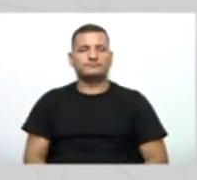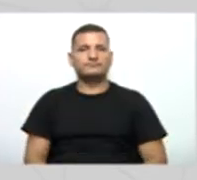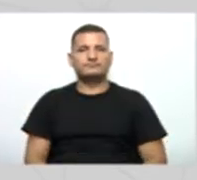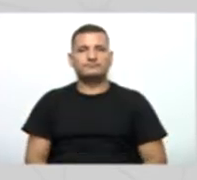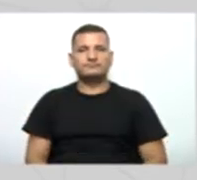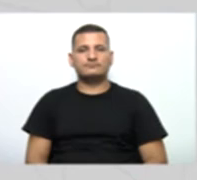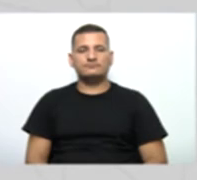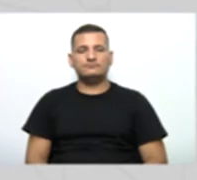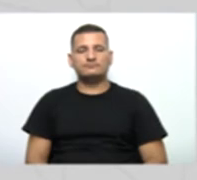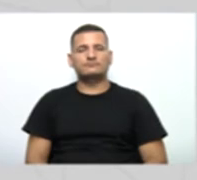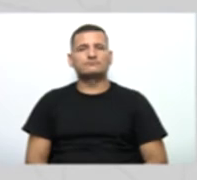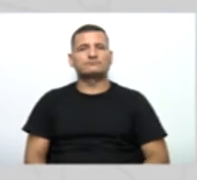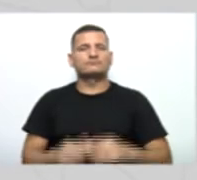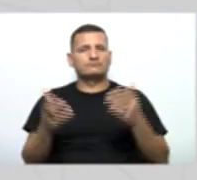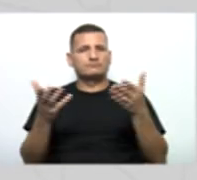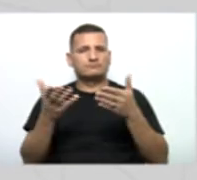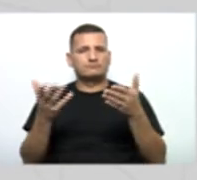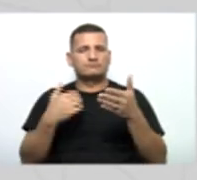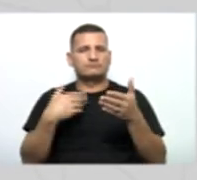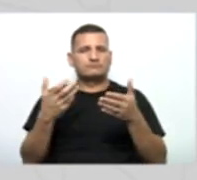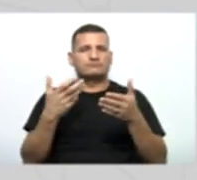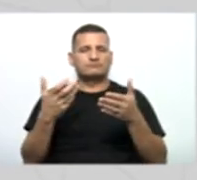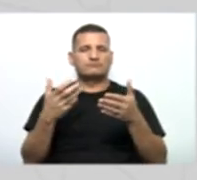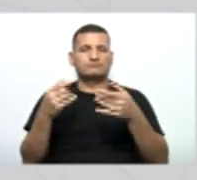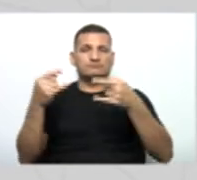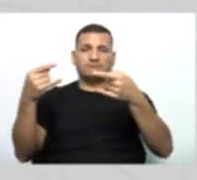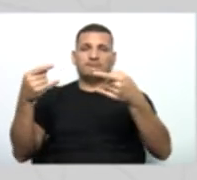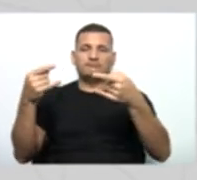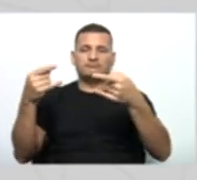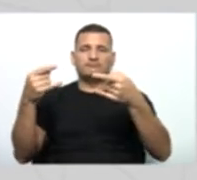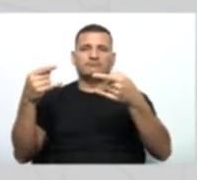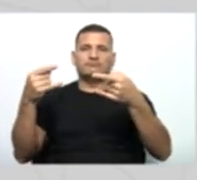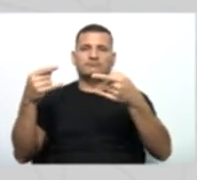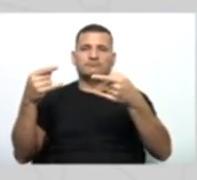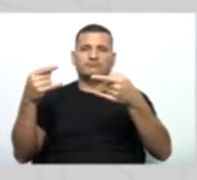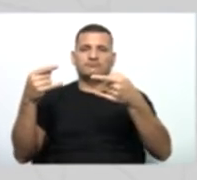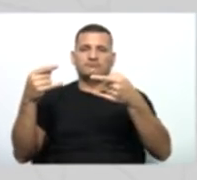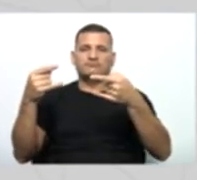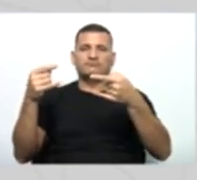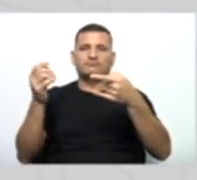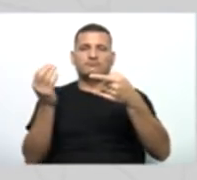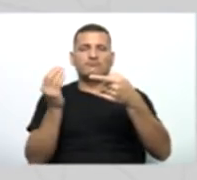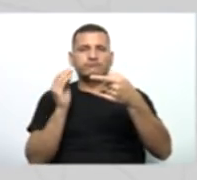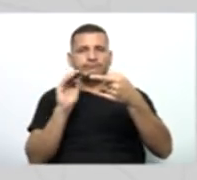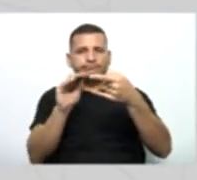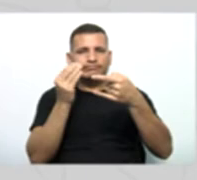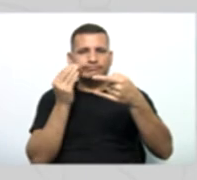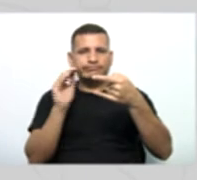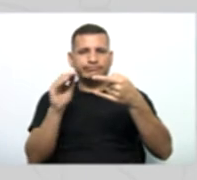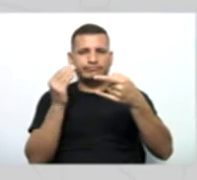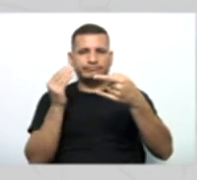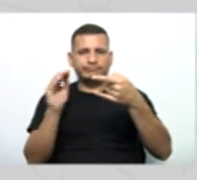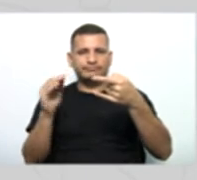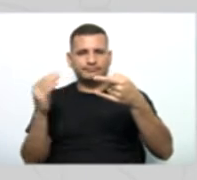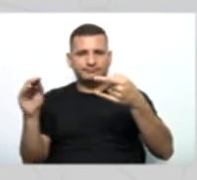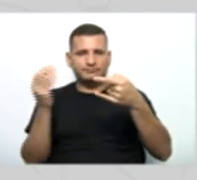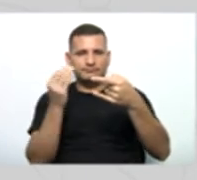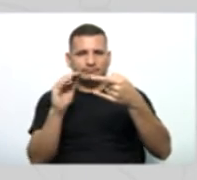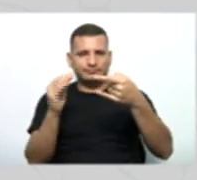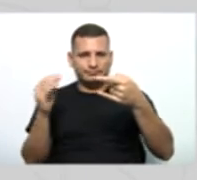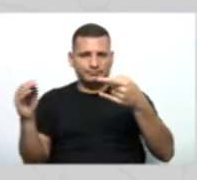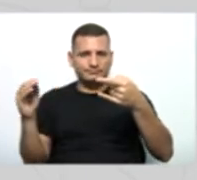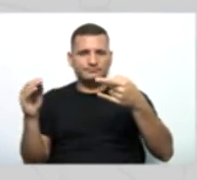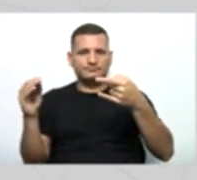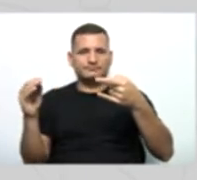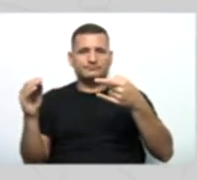eu quero inserir um valor dentro dessa lista, seguindo um valor, a